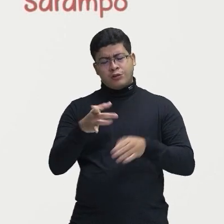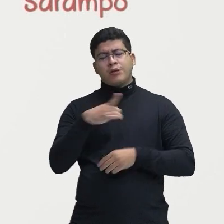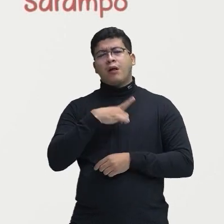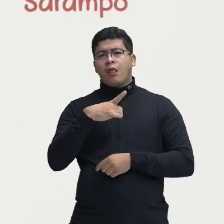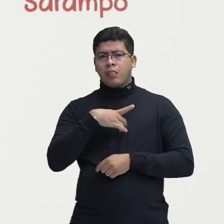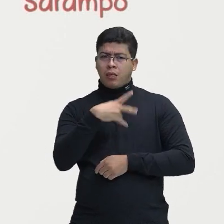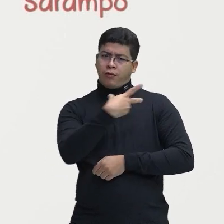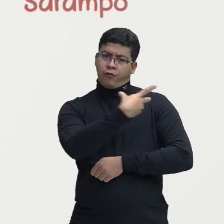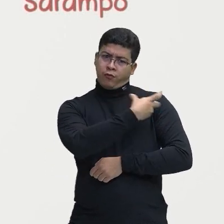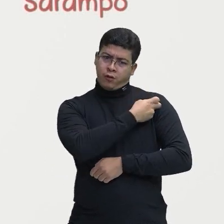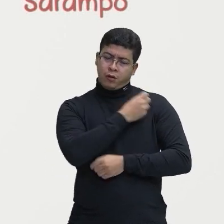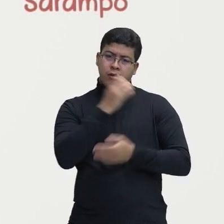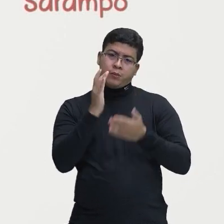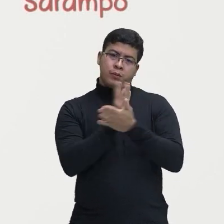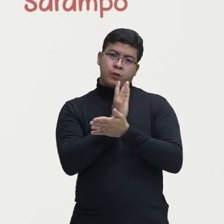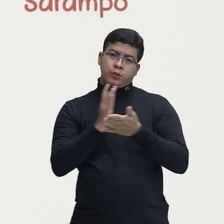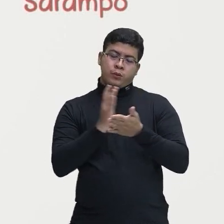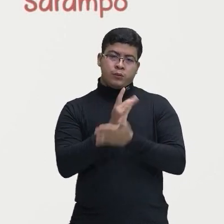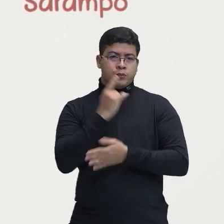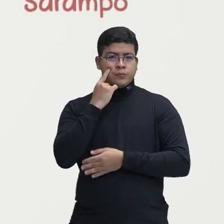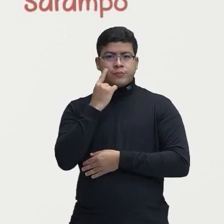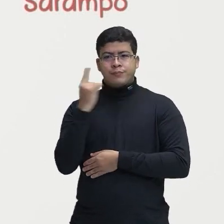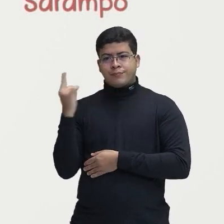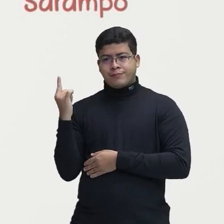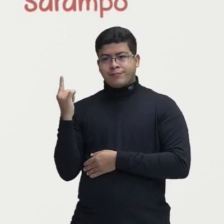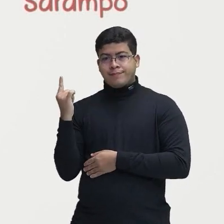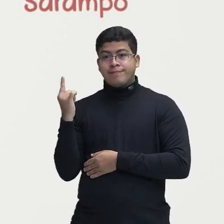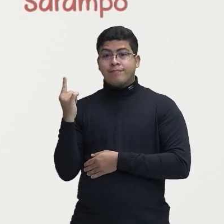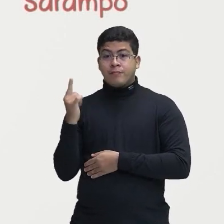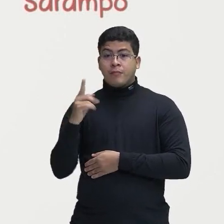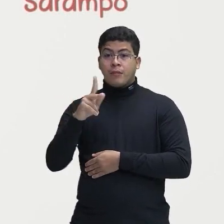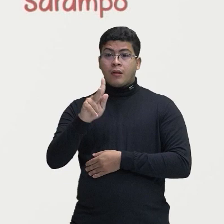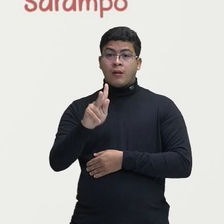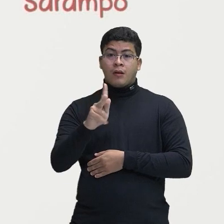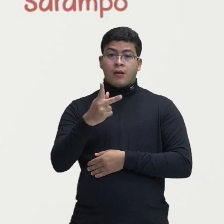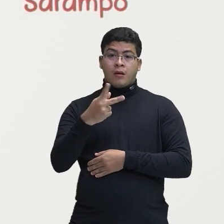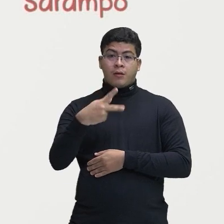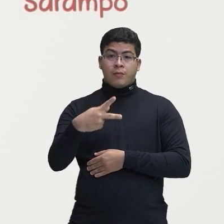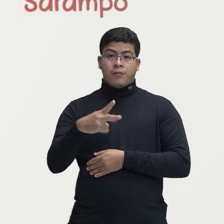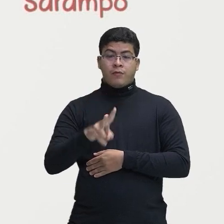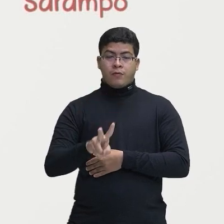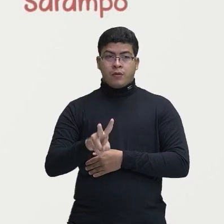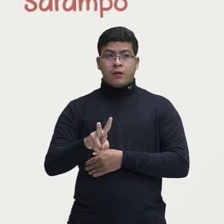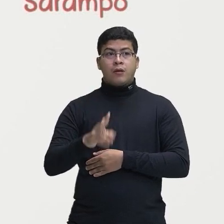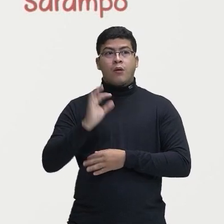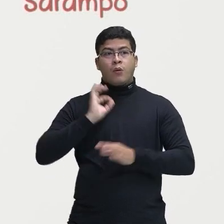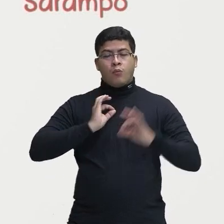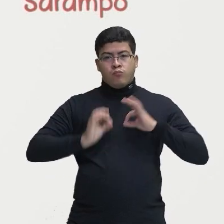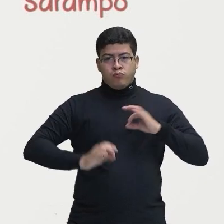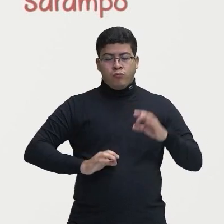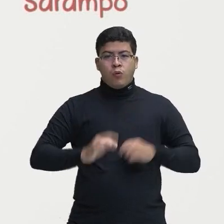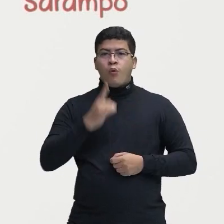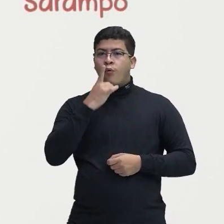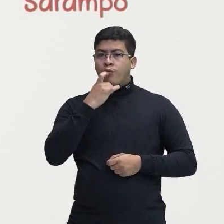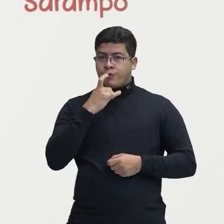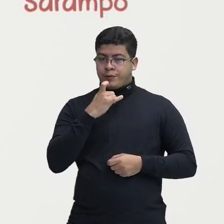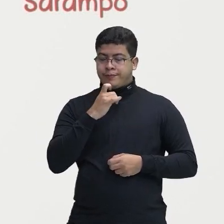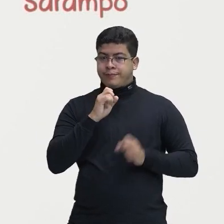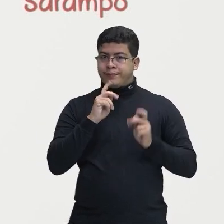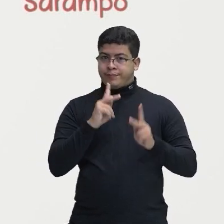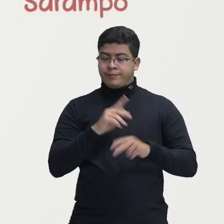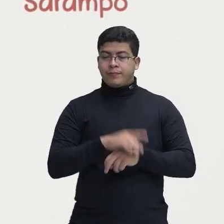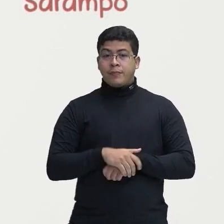vacinas para algumas dessas doenças, como, por exemplo, o HPV e o sarampo. Então, se eu tomo a minha vacina e entro